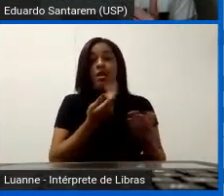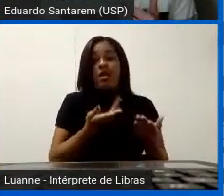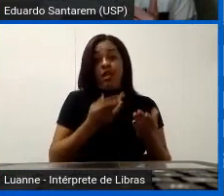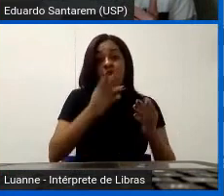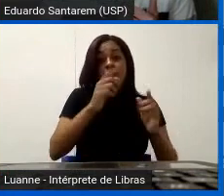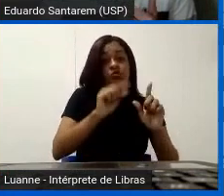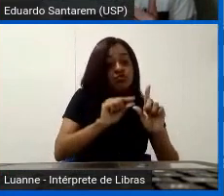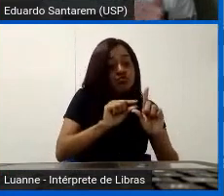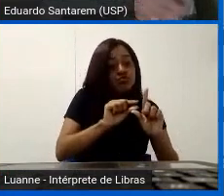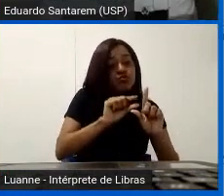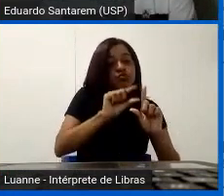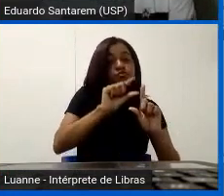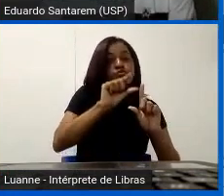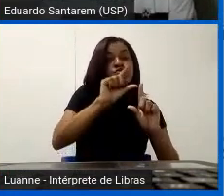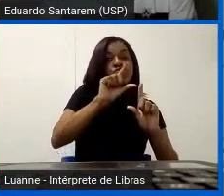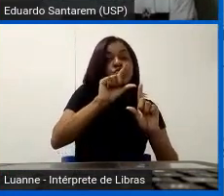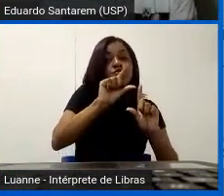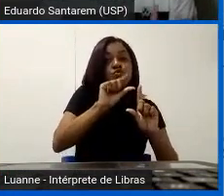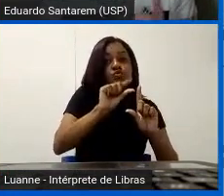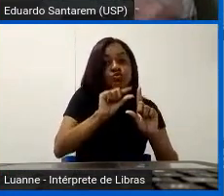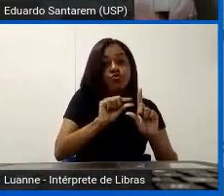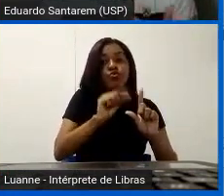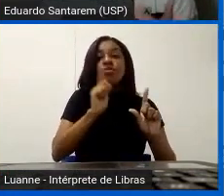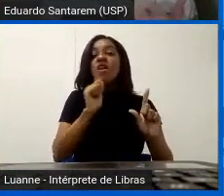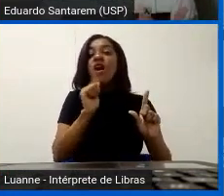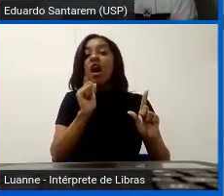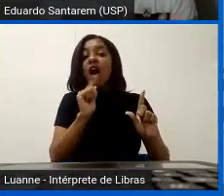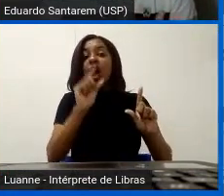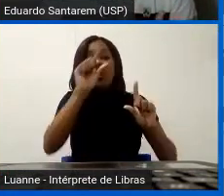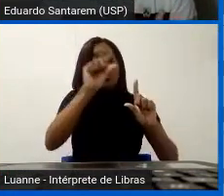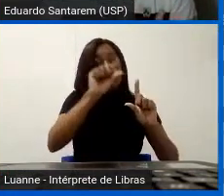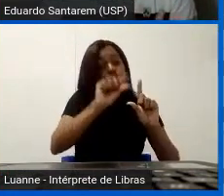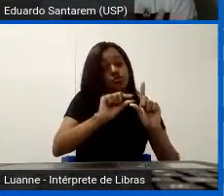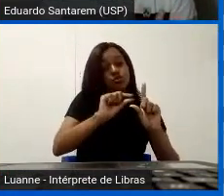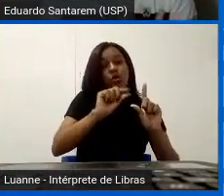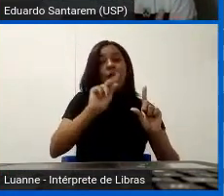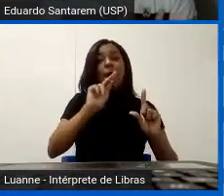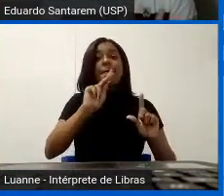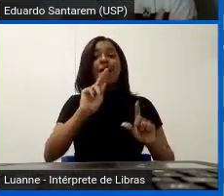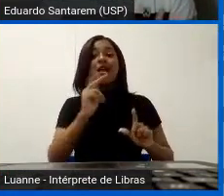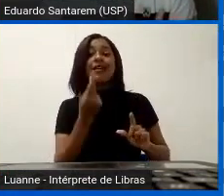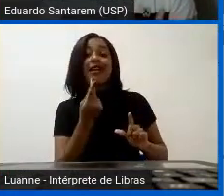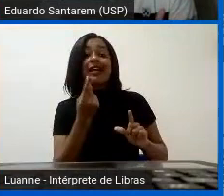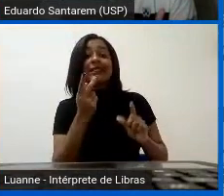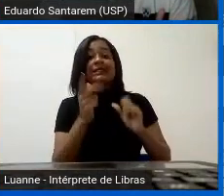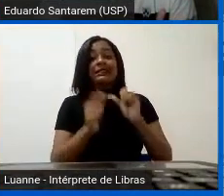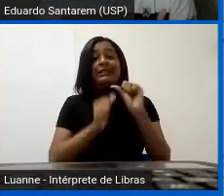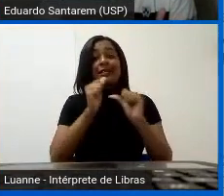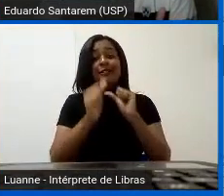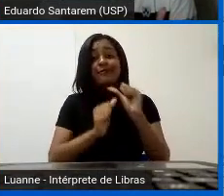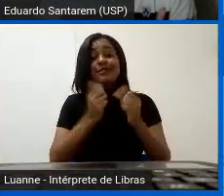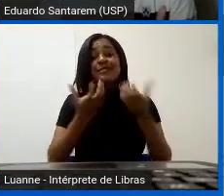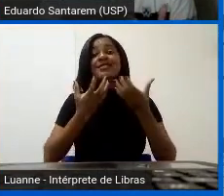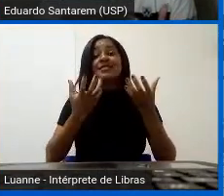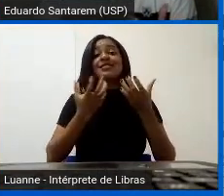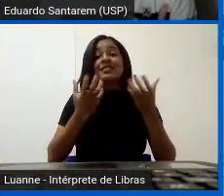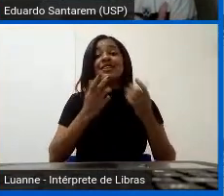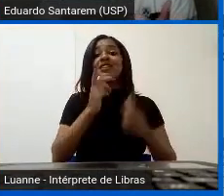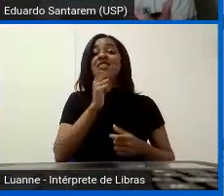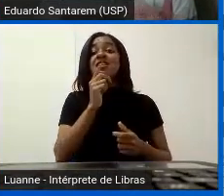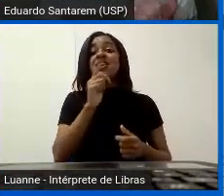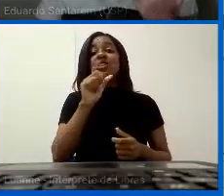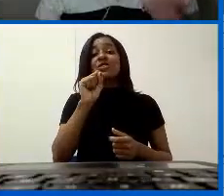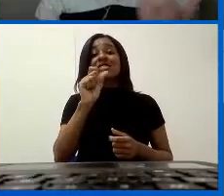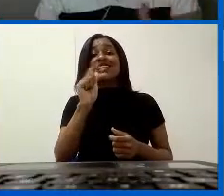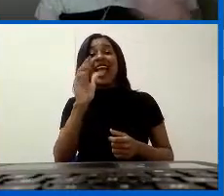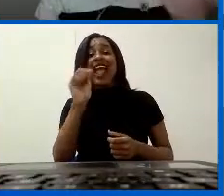um pouco mais de água aqui né eu vou diminuir o PH sabe se eu quero mudar então colocar um pouquinho mais de líquido secante aqui né eu vou aumentando